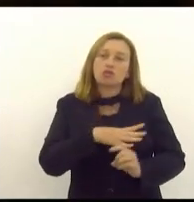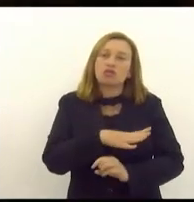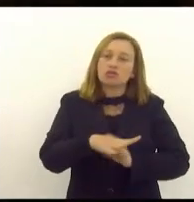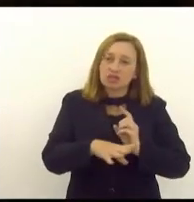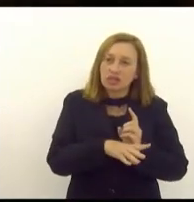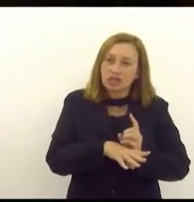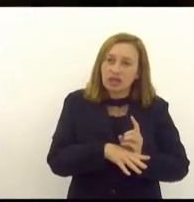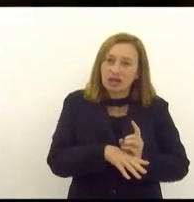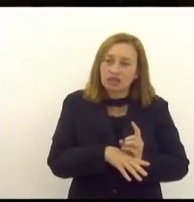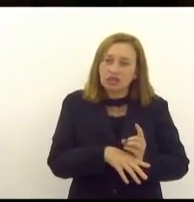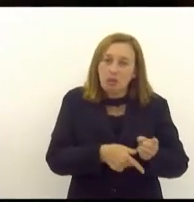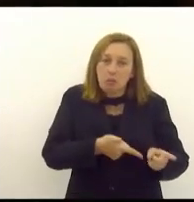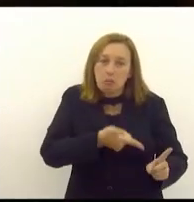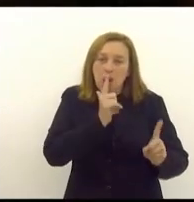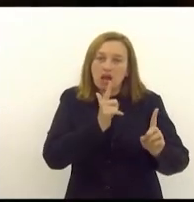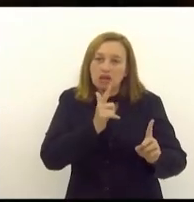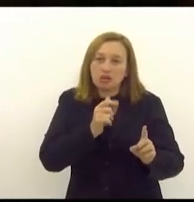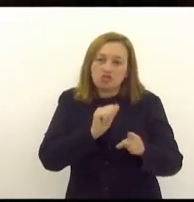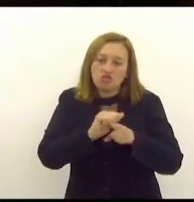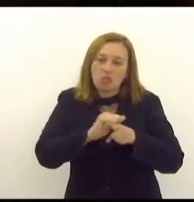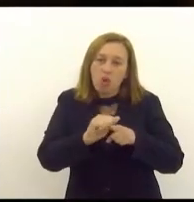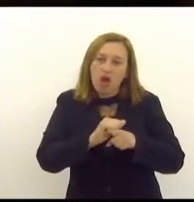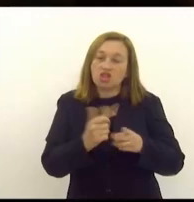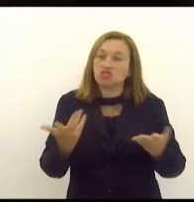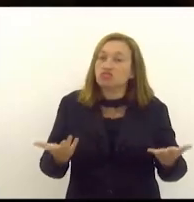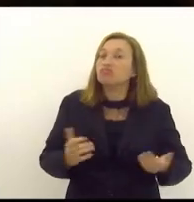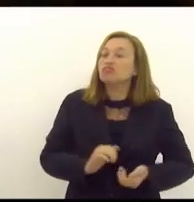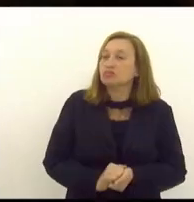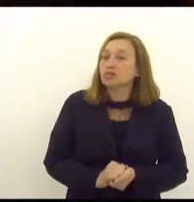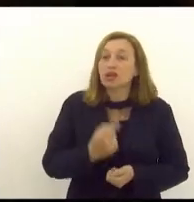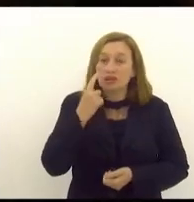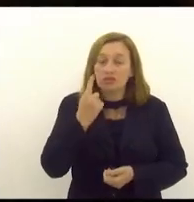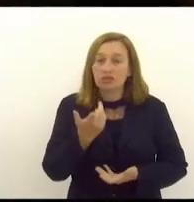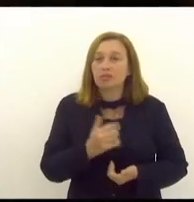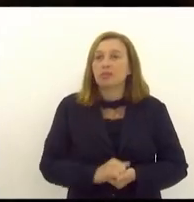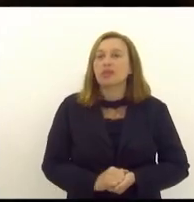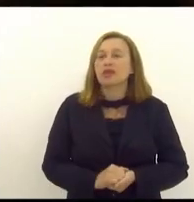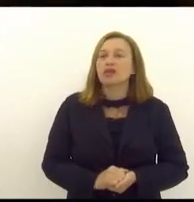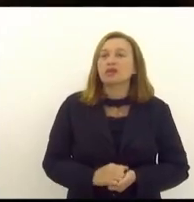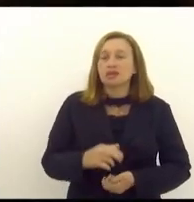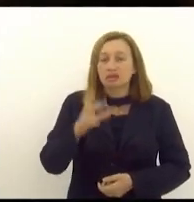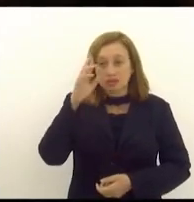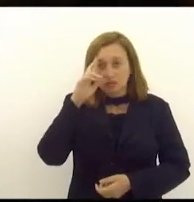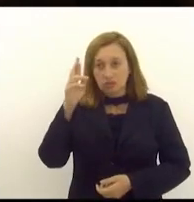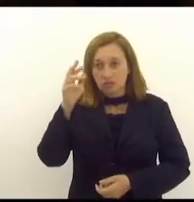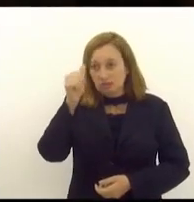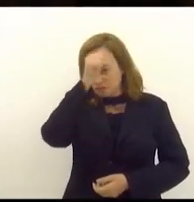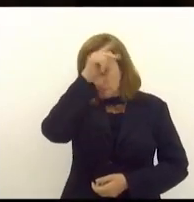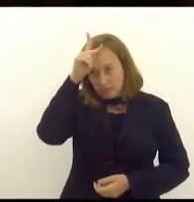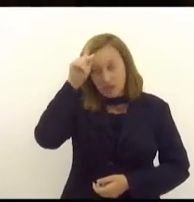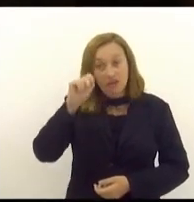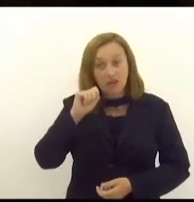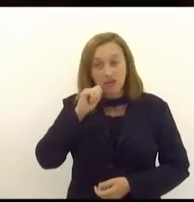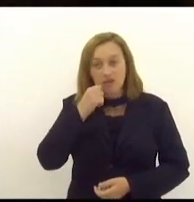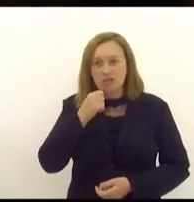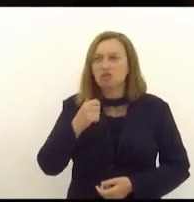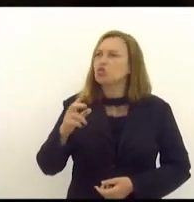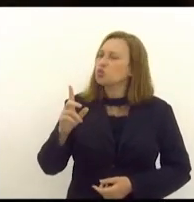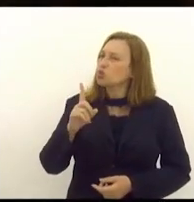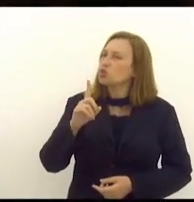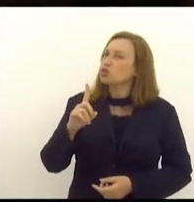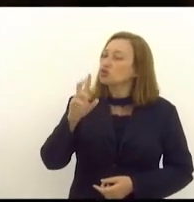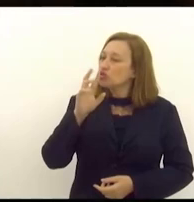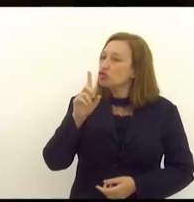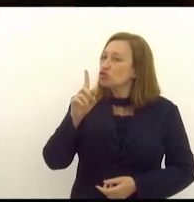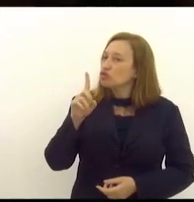de borracha no lombo é assim que ele trata o cidadão do Rio de Janeiro tá aqui Senhor Prefeito exerce o seu direito de resposta se